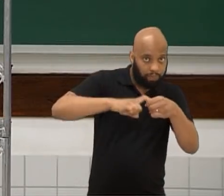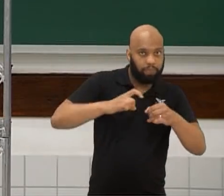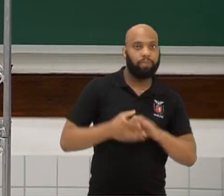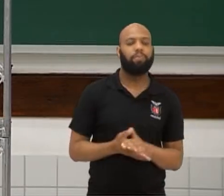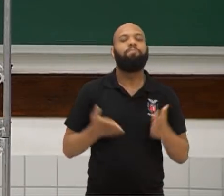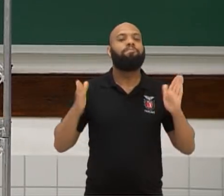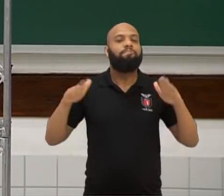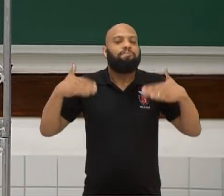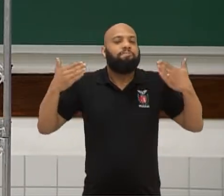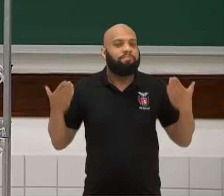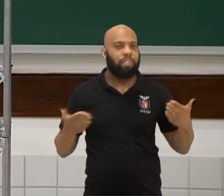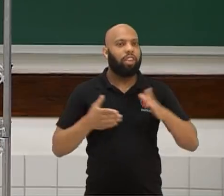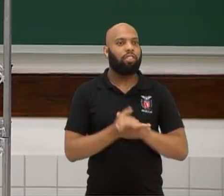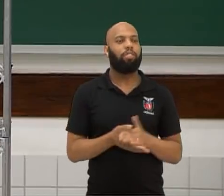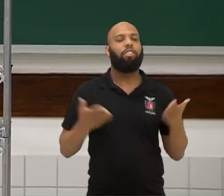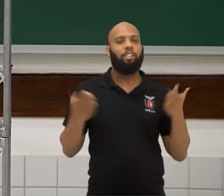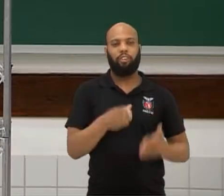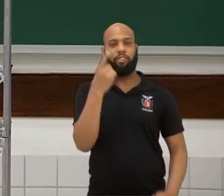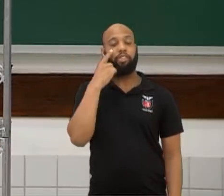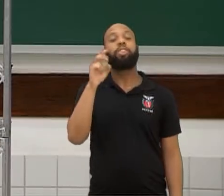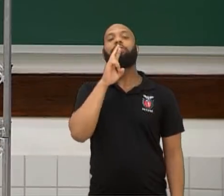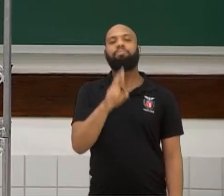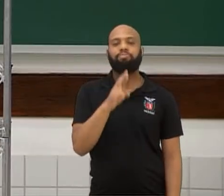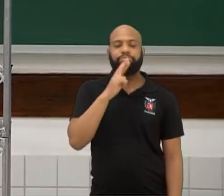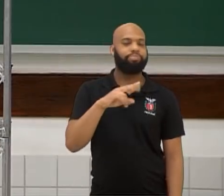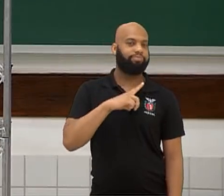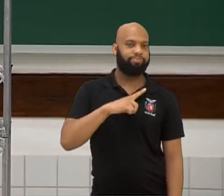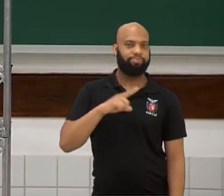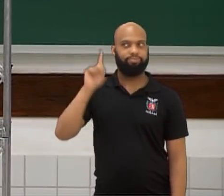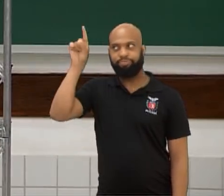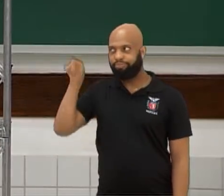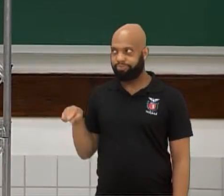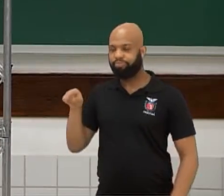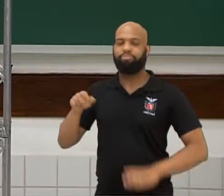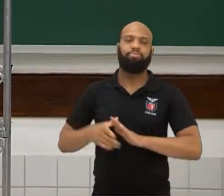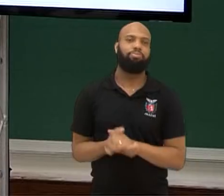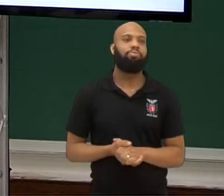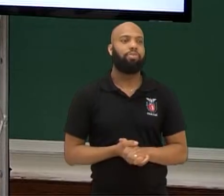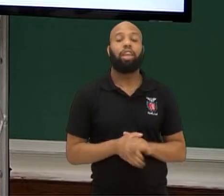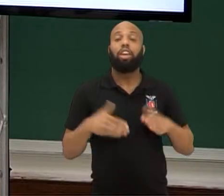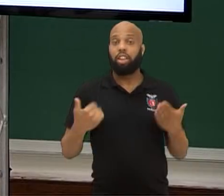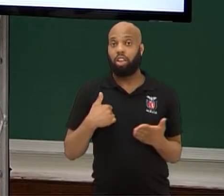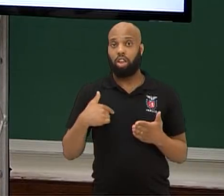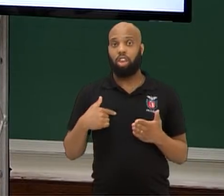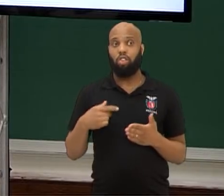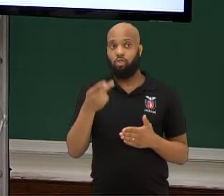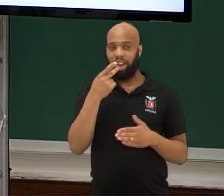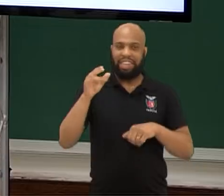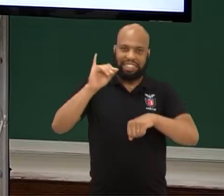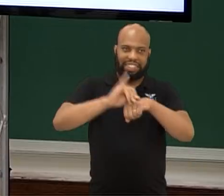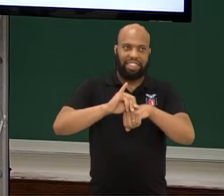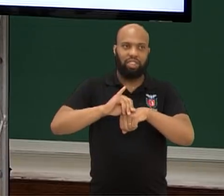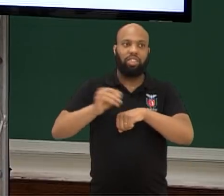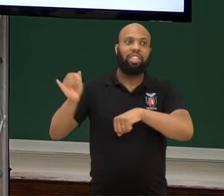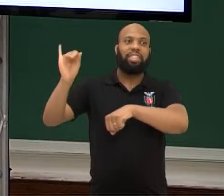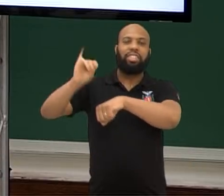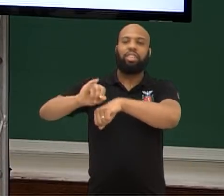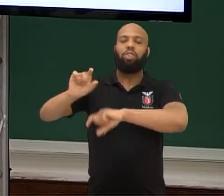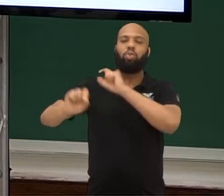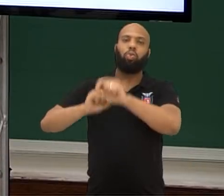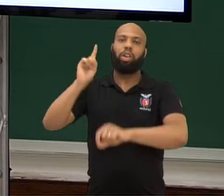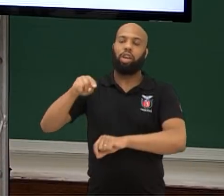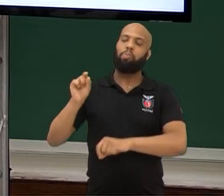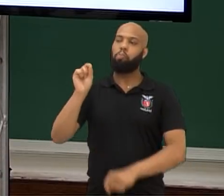Voltamos. Então, vamos lá para a nossa resolução? Então, a professora falou o centro. O centro aqui é o